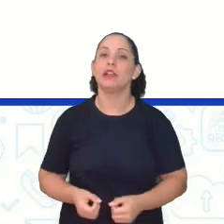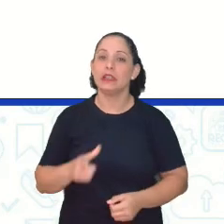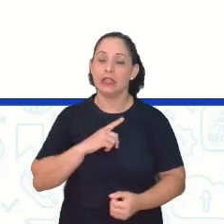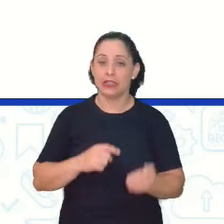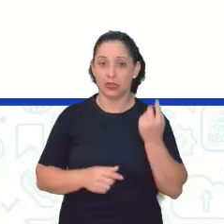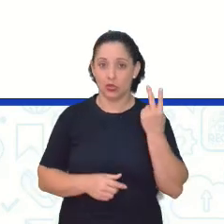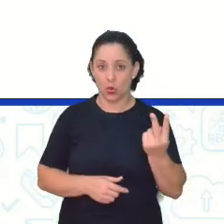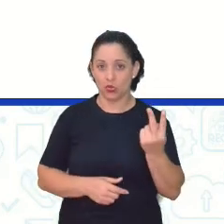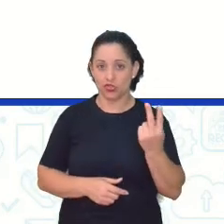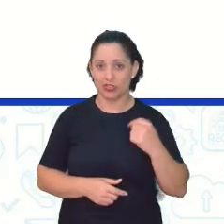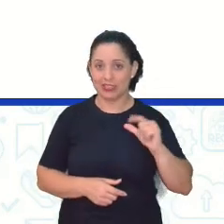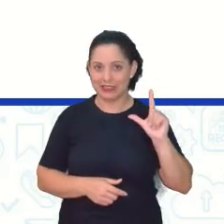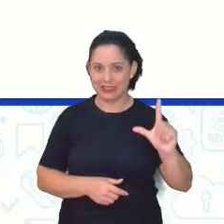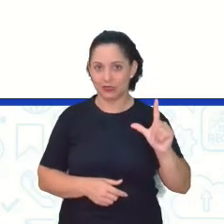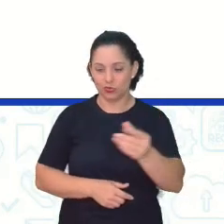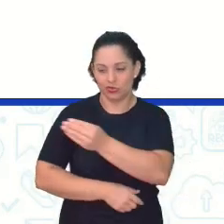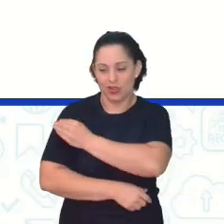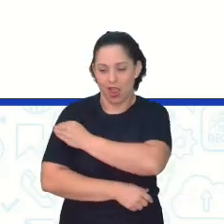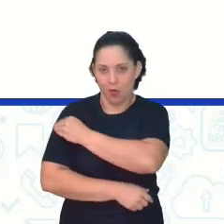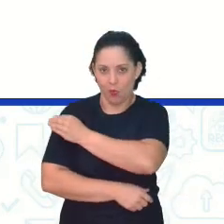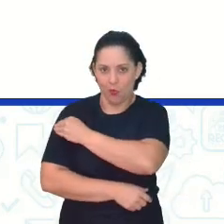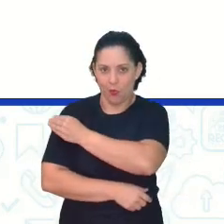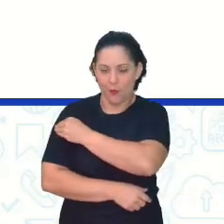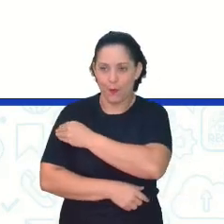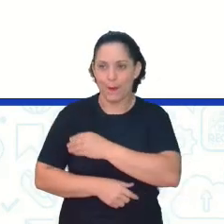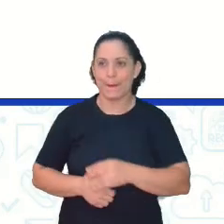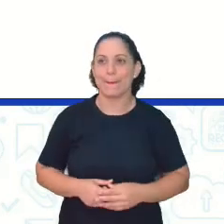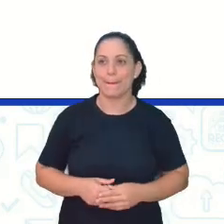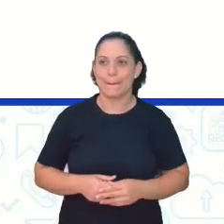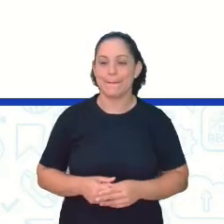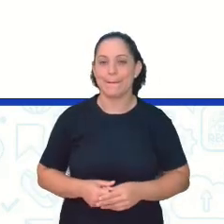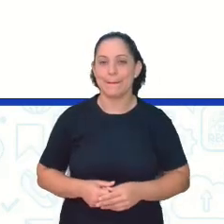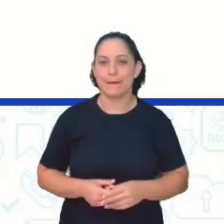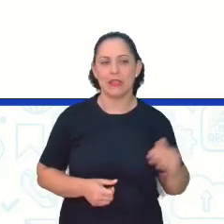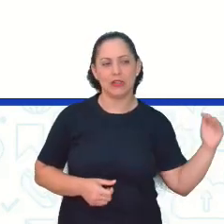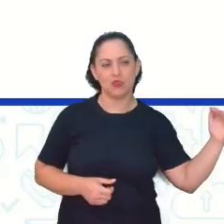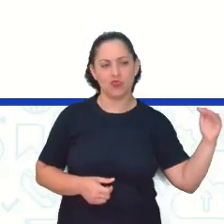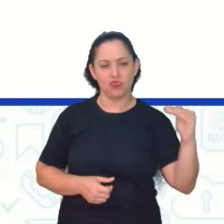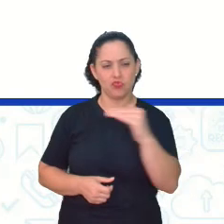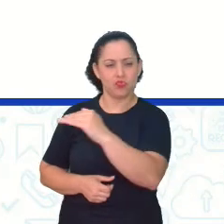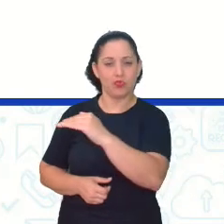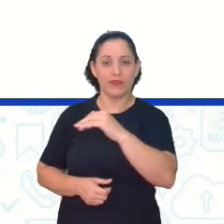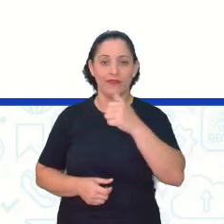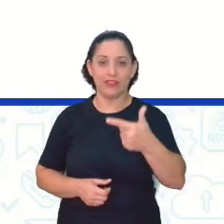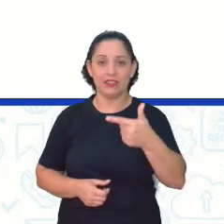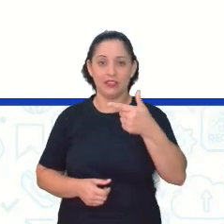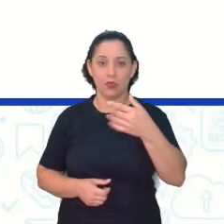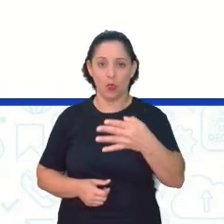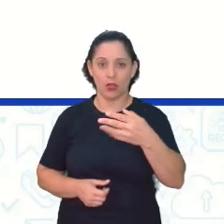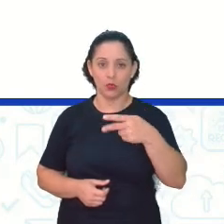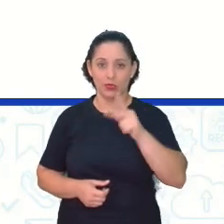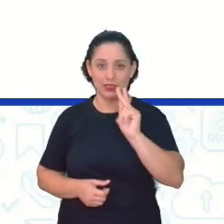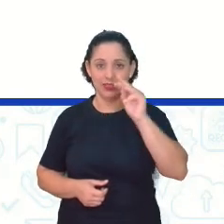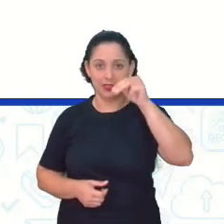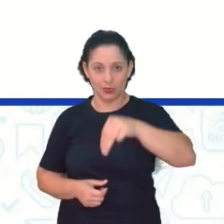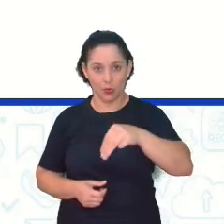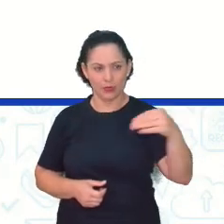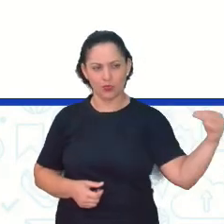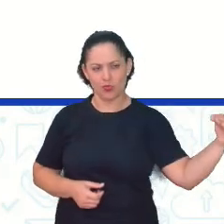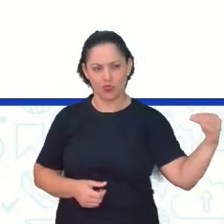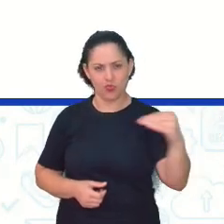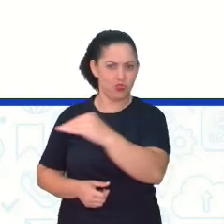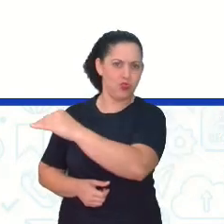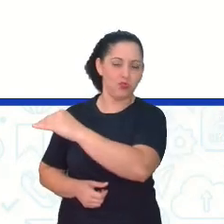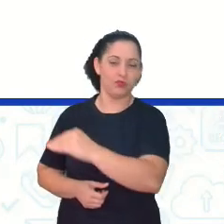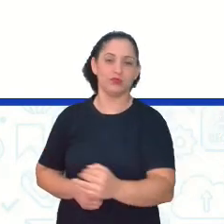litros de álcool, né? Ele percorre 24 quilômetros. Então, se com